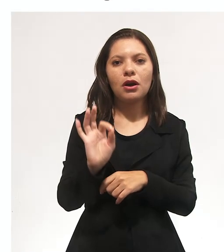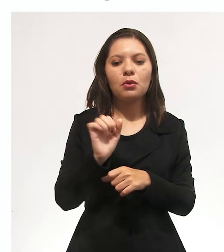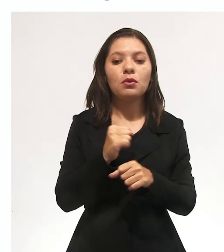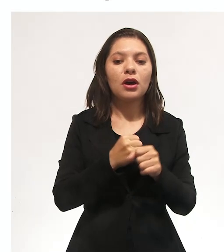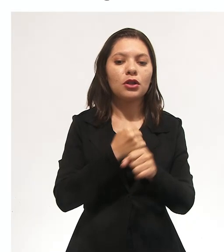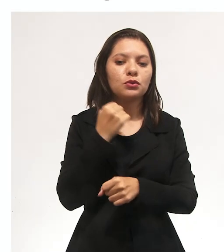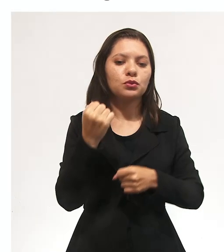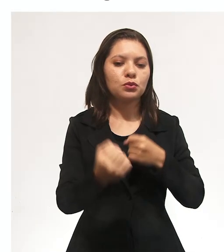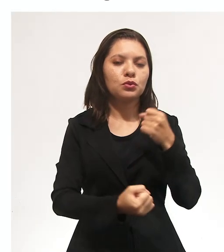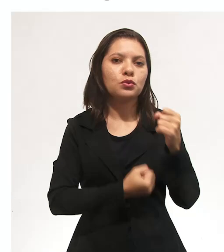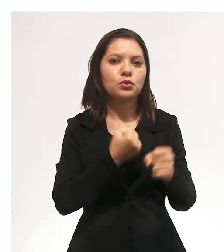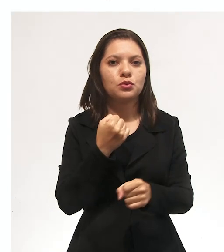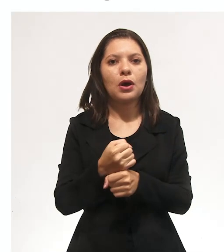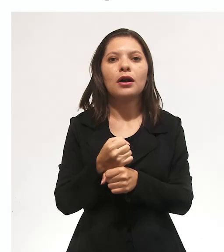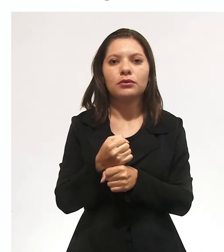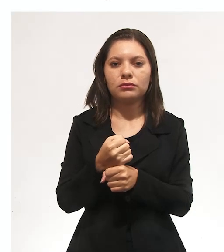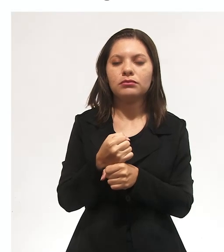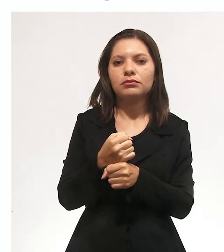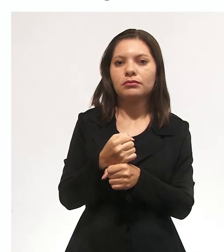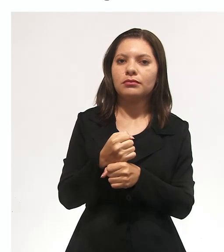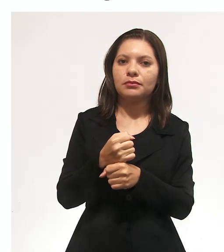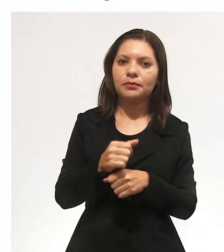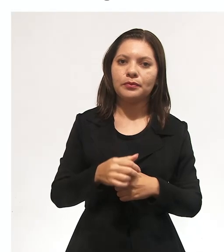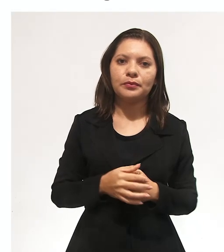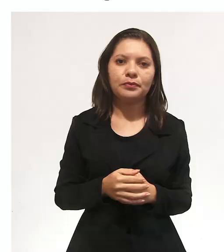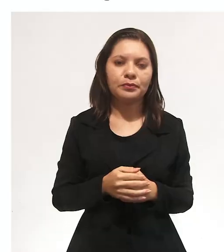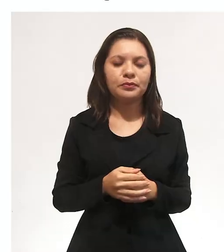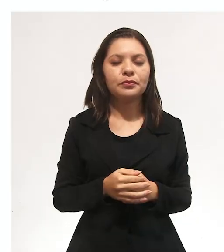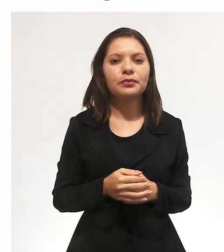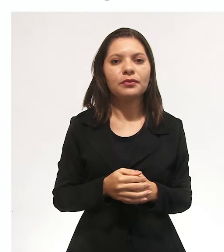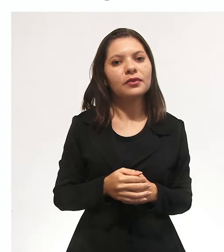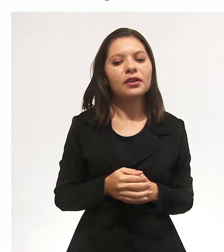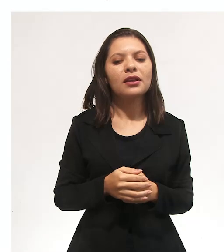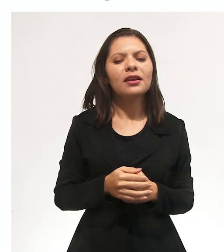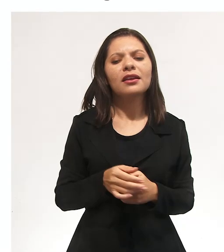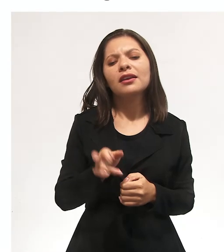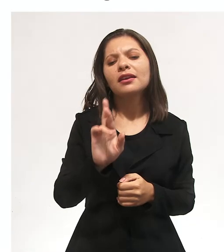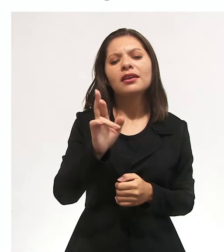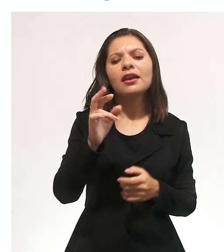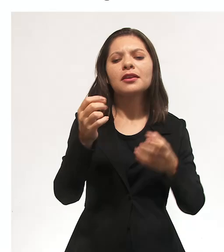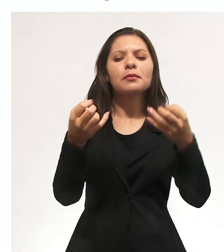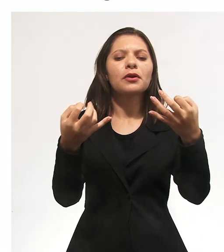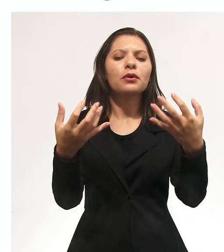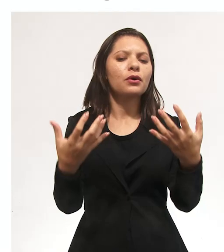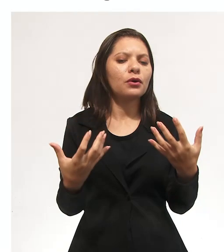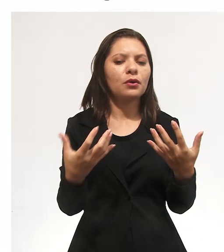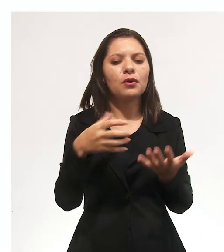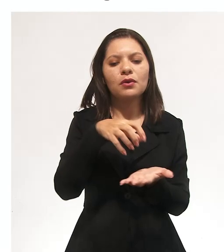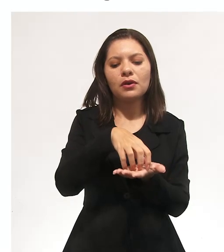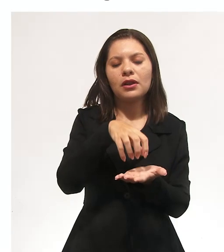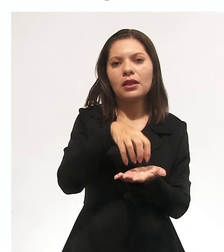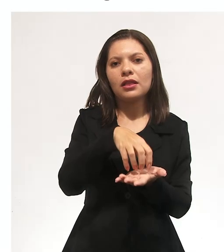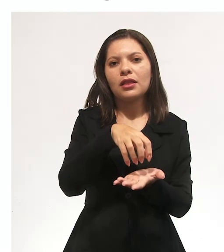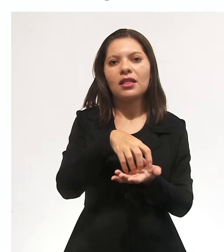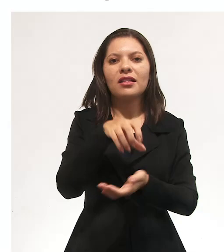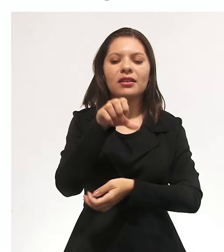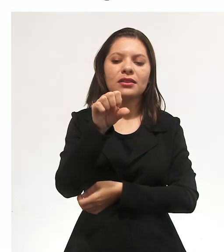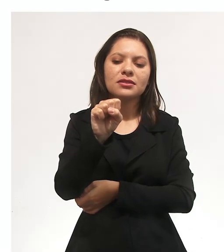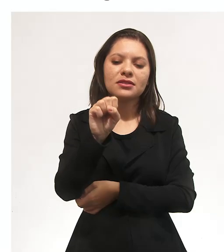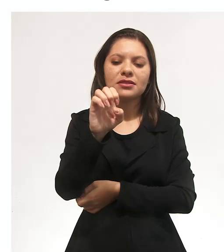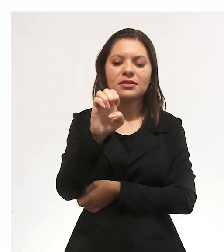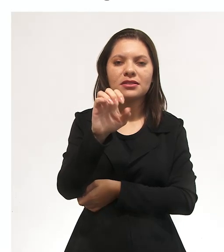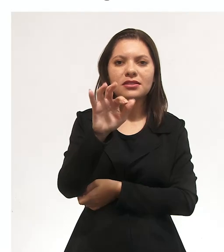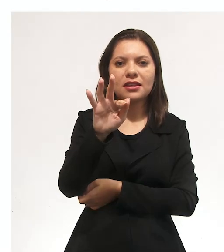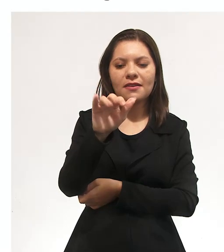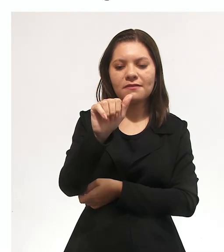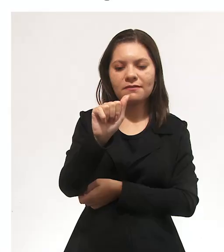percentual anual do principal. Assim diz a Cefaz, Secretaria da Fazenda.